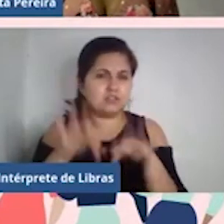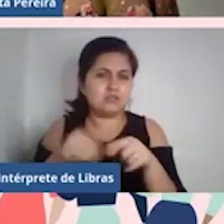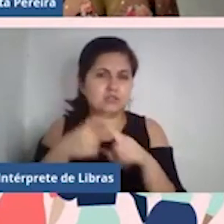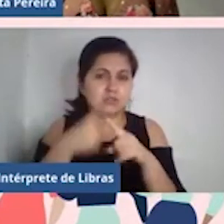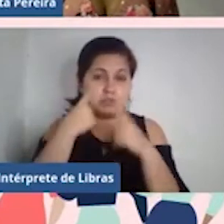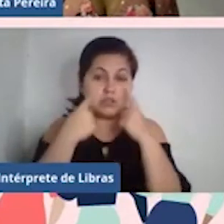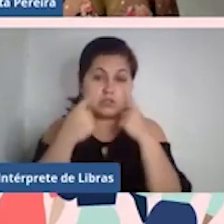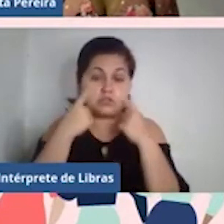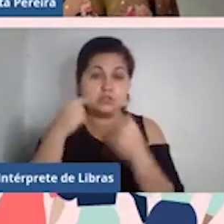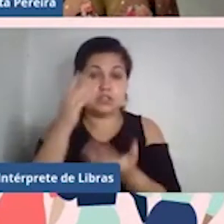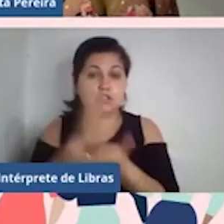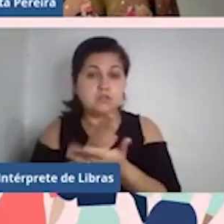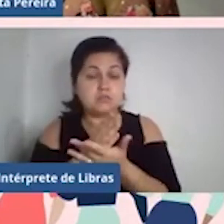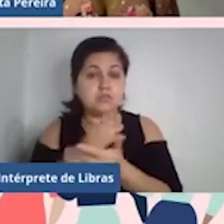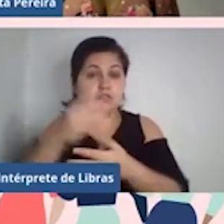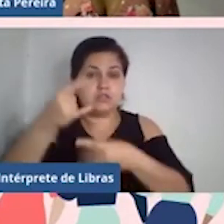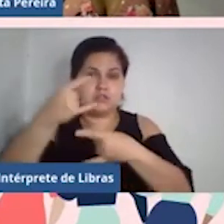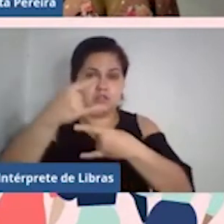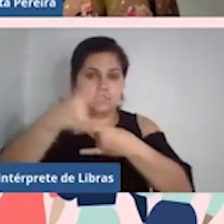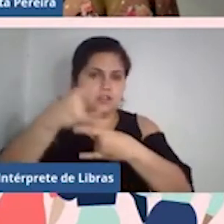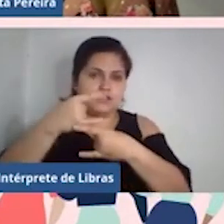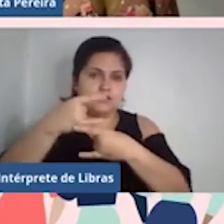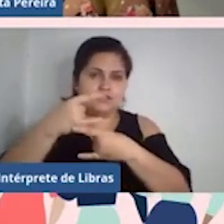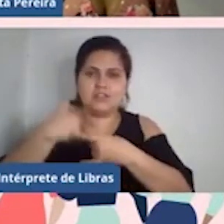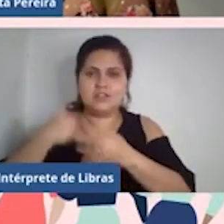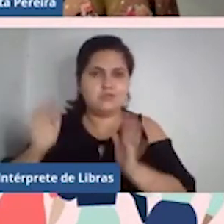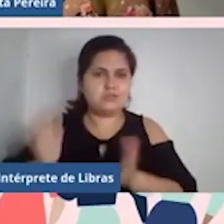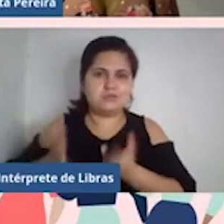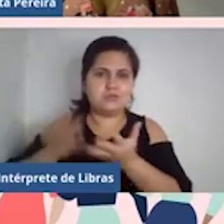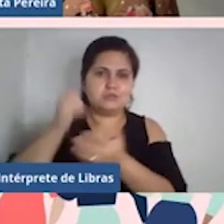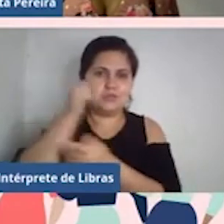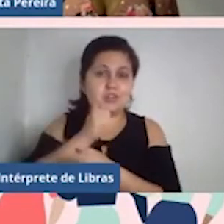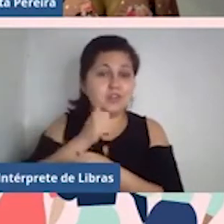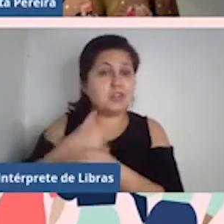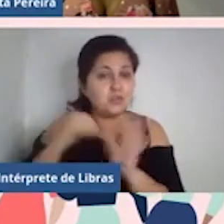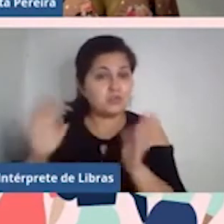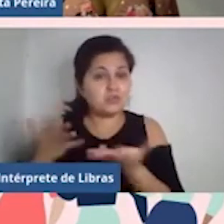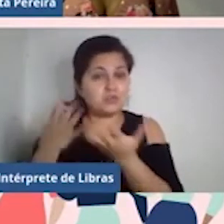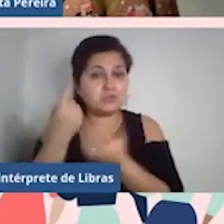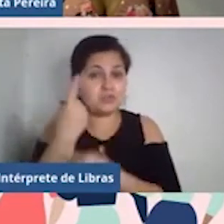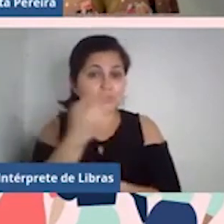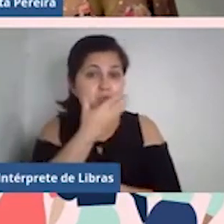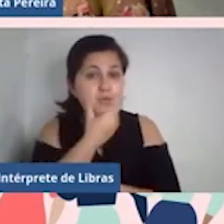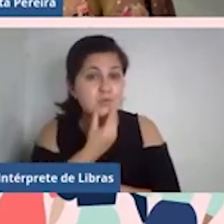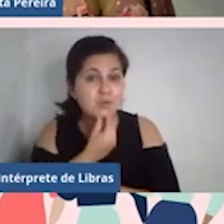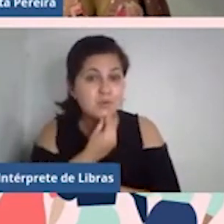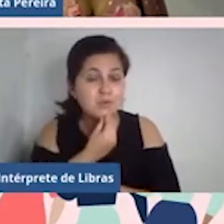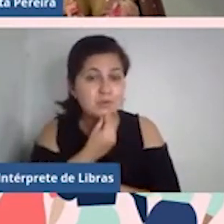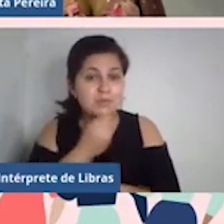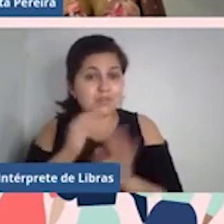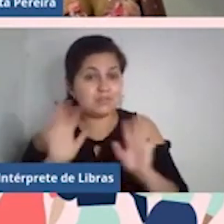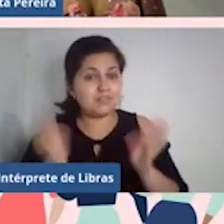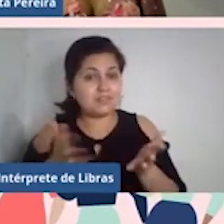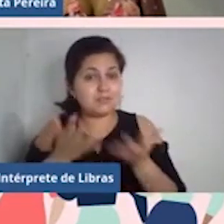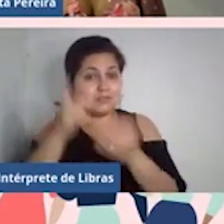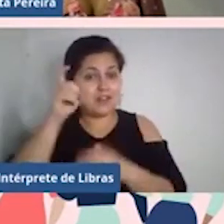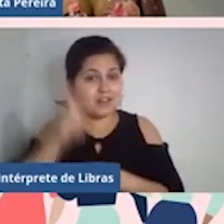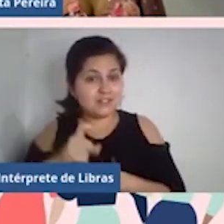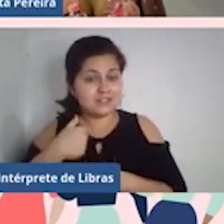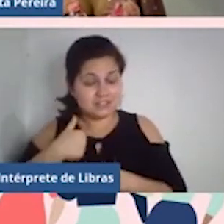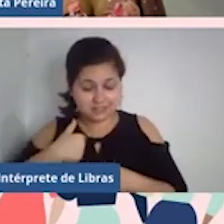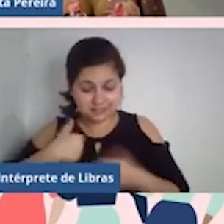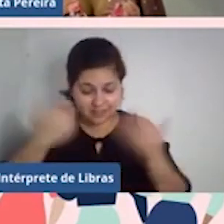meio da live, mas eu não fui inspirada por uma mulher, eu fui inspirada por um homem. E o homem que me inspirou a ser